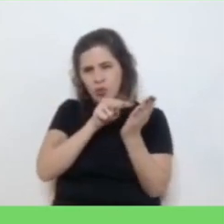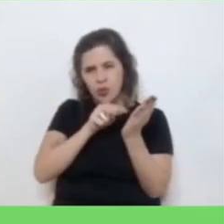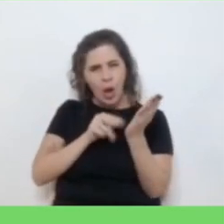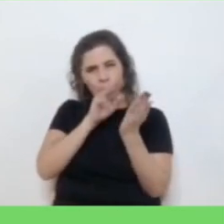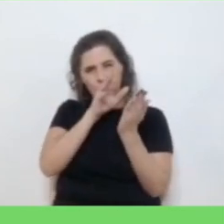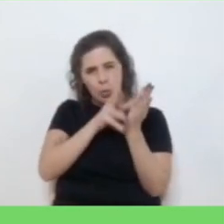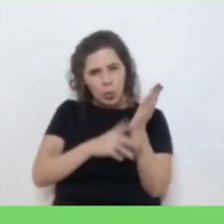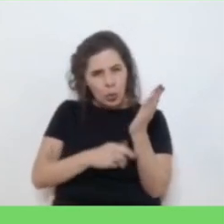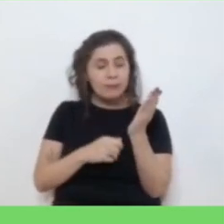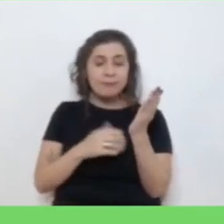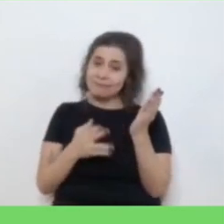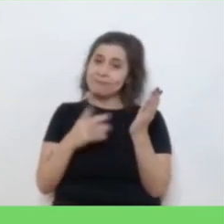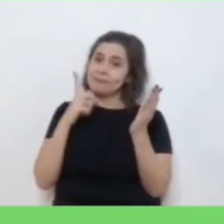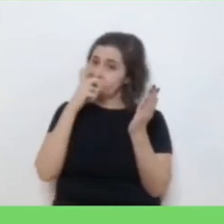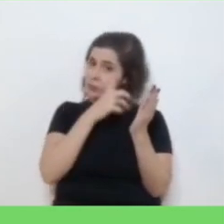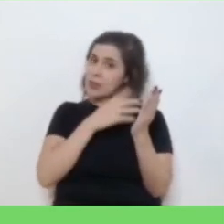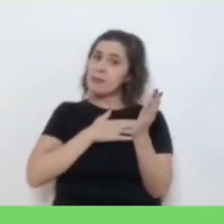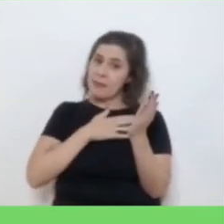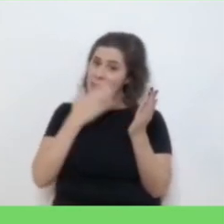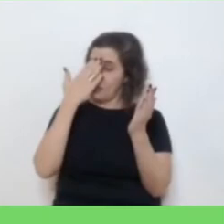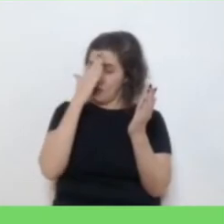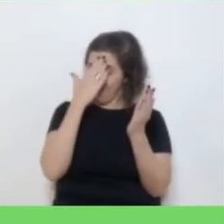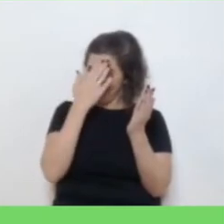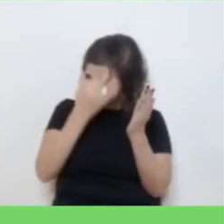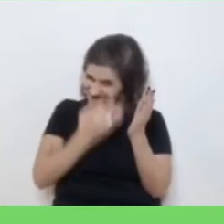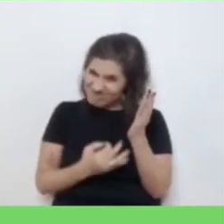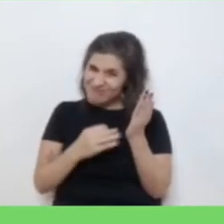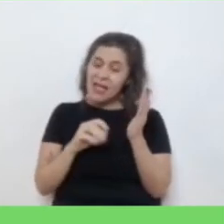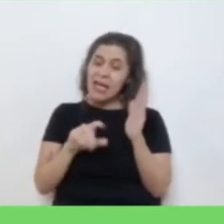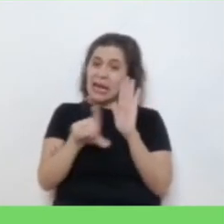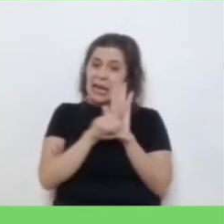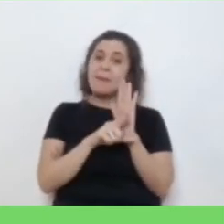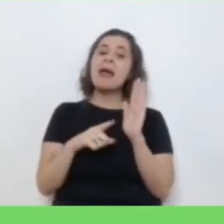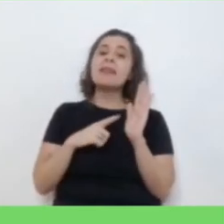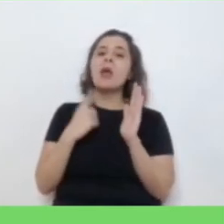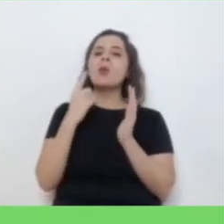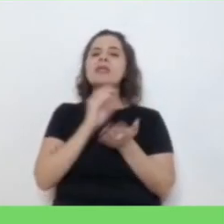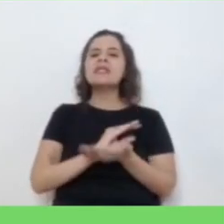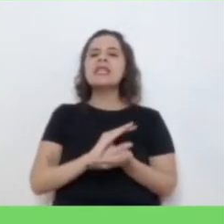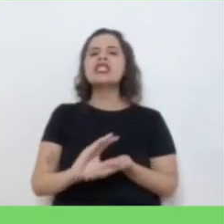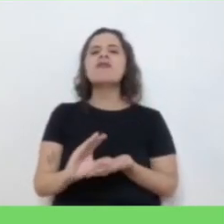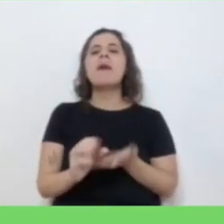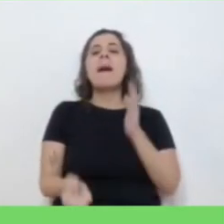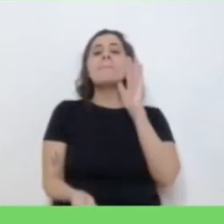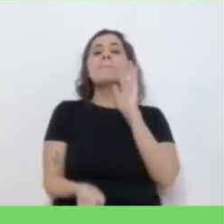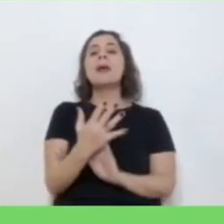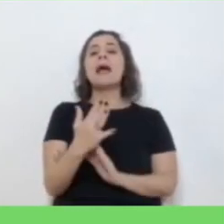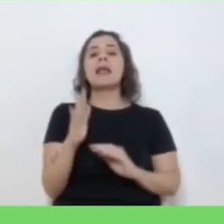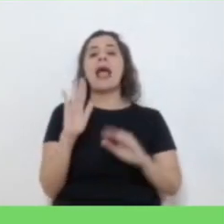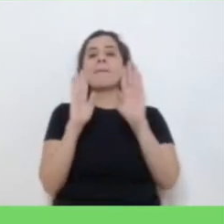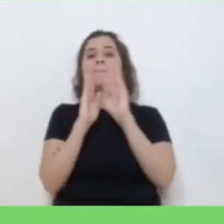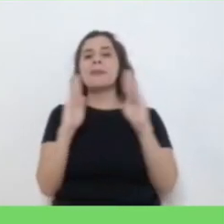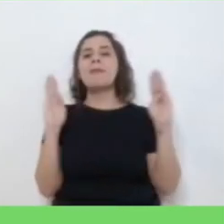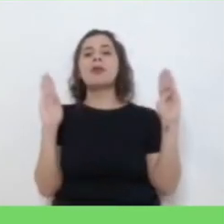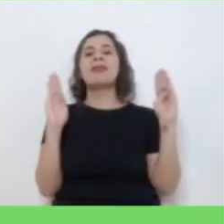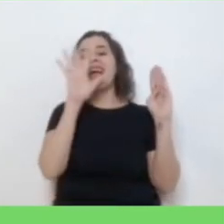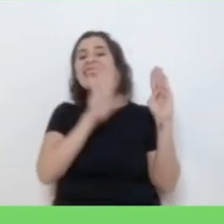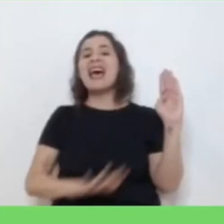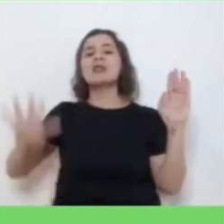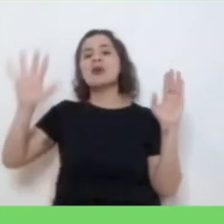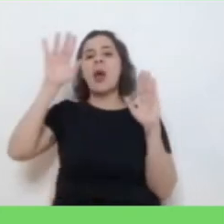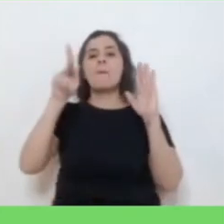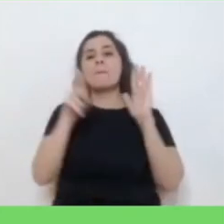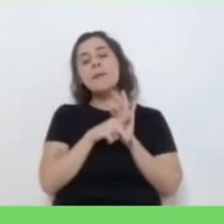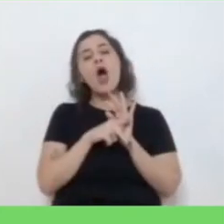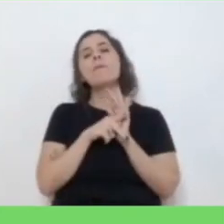uma dificuldade assim para entender a lei na íntegra, mas há um incentivo para a criação de bibliotecas nacionais de jogos. A gente precisa ter as